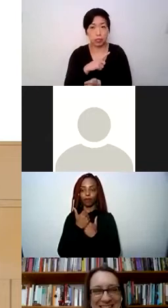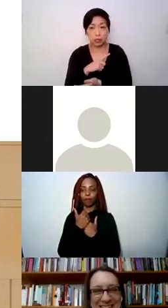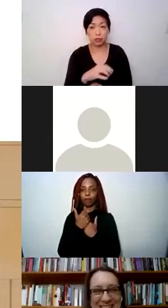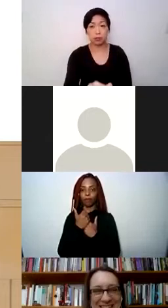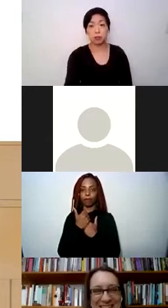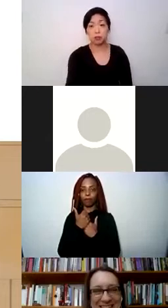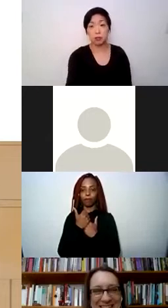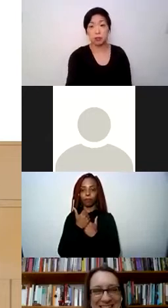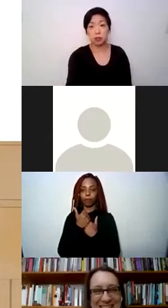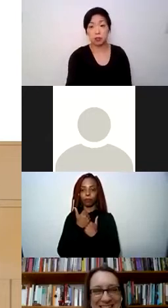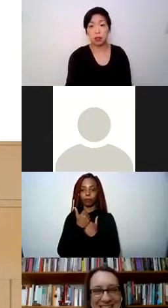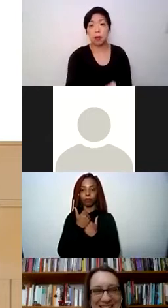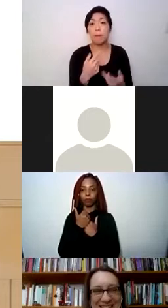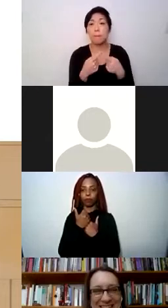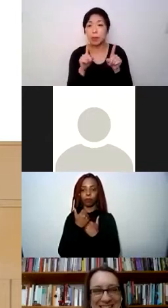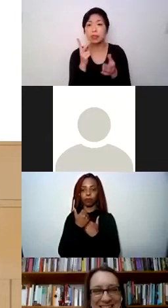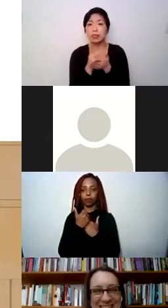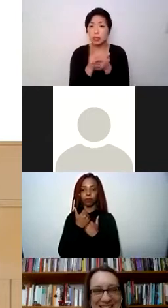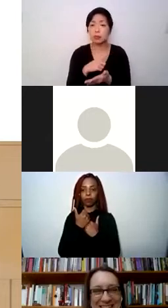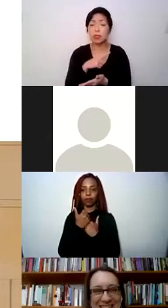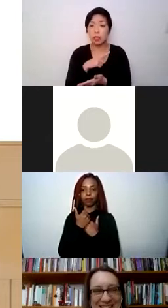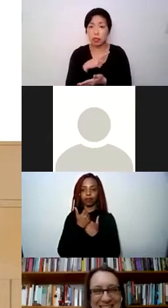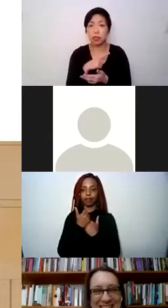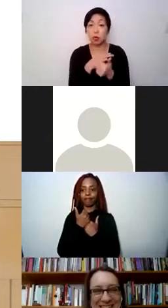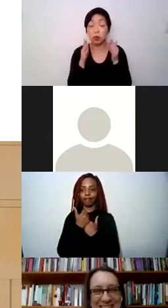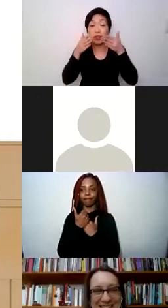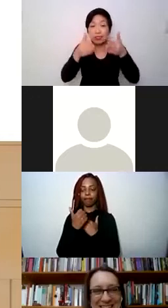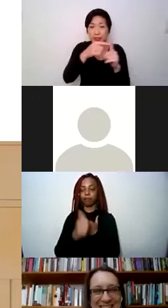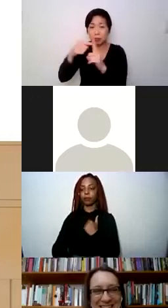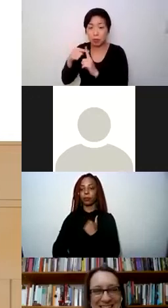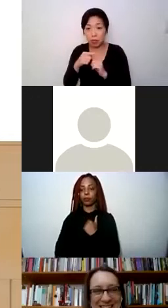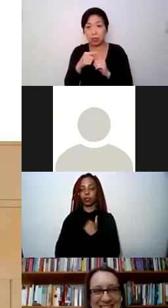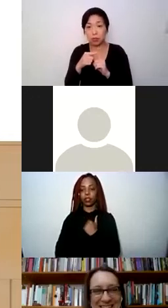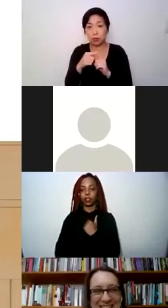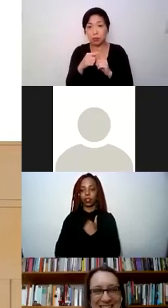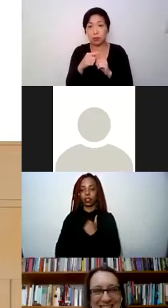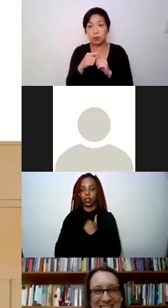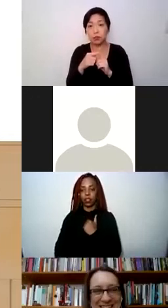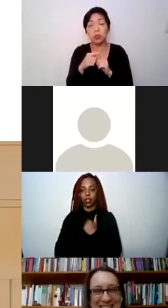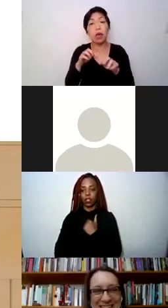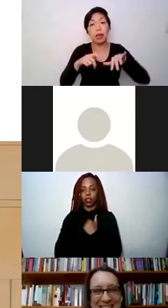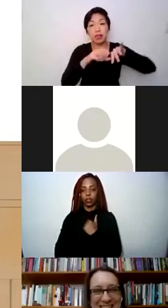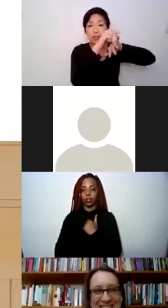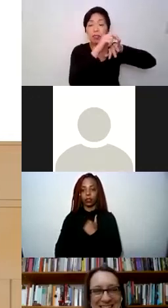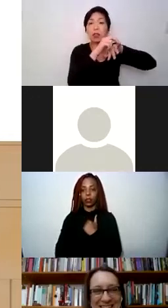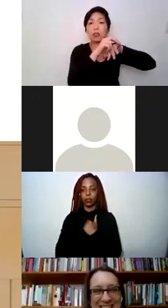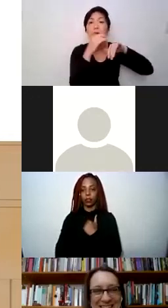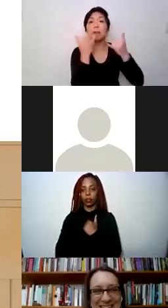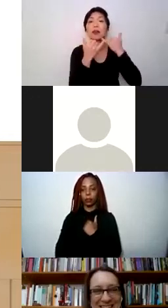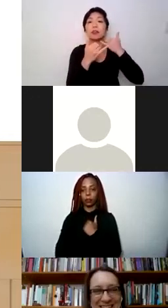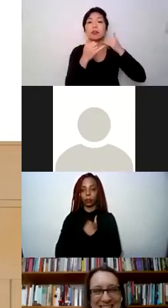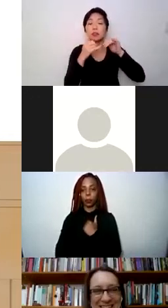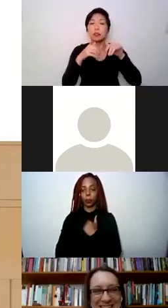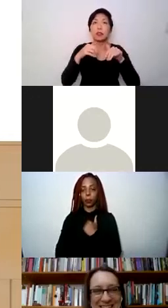mas também é um elemento recorrente na arte cemiterial e na arte cemiterial as escadas elas são símbolo de ascensão ao